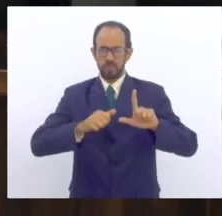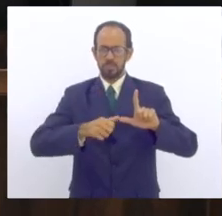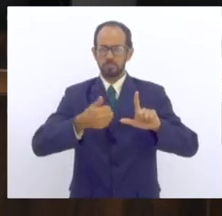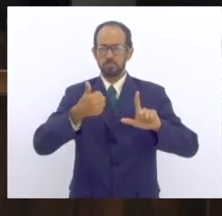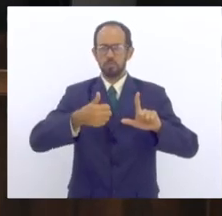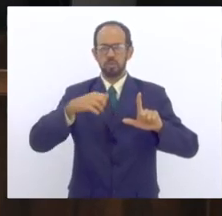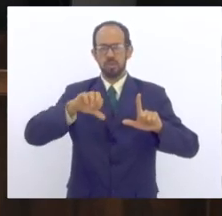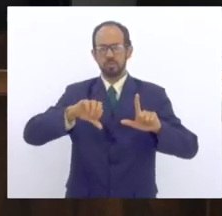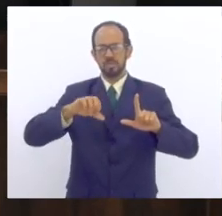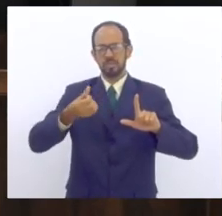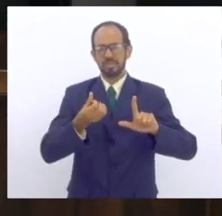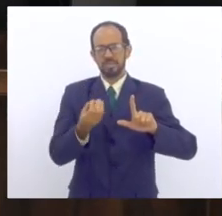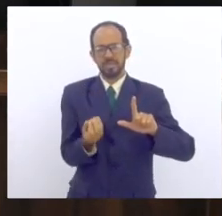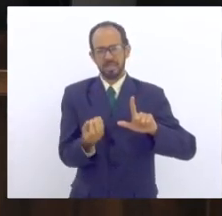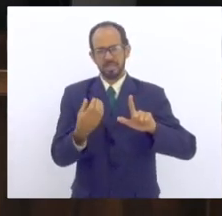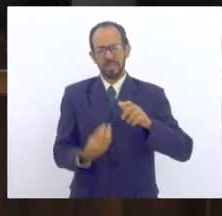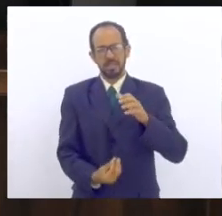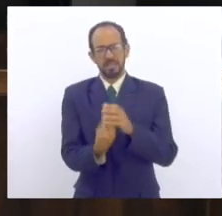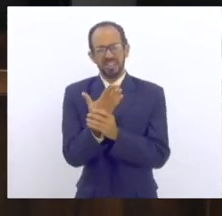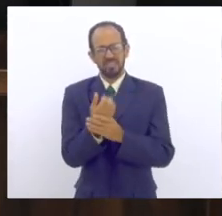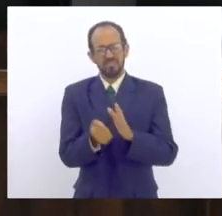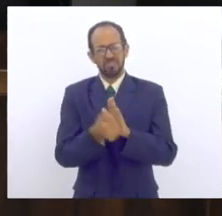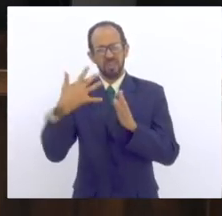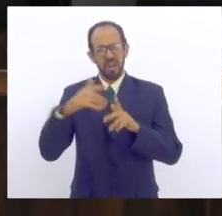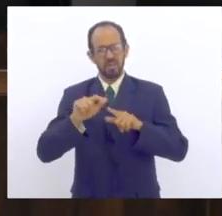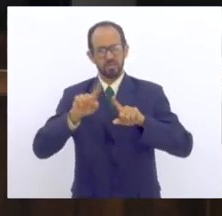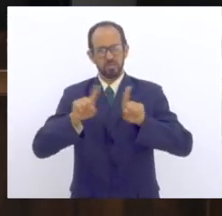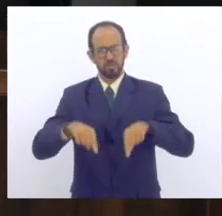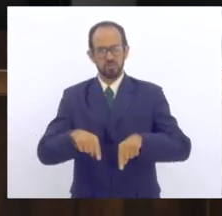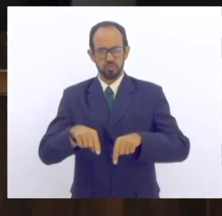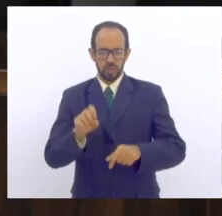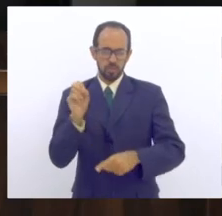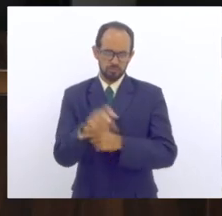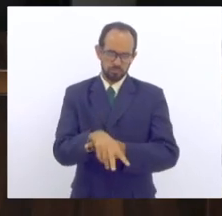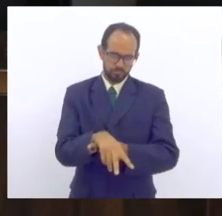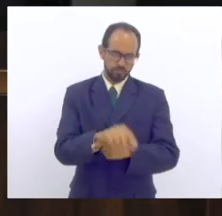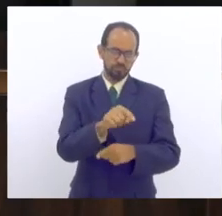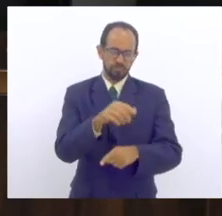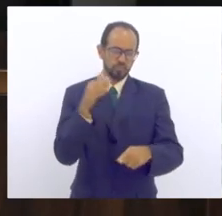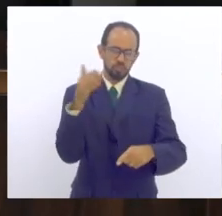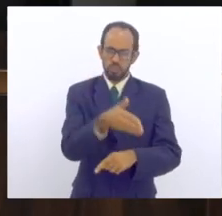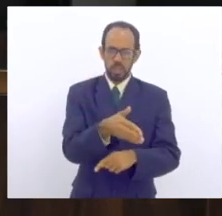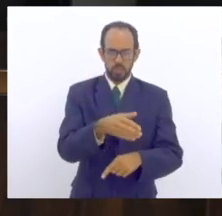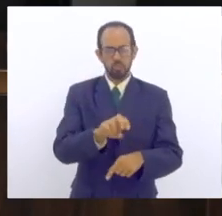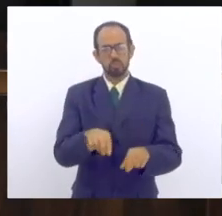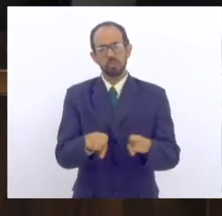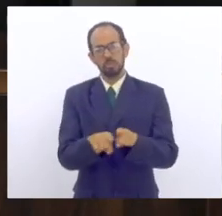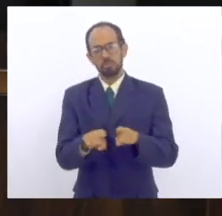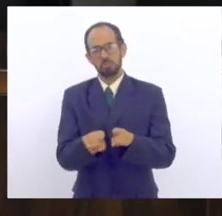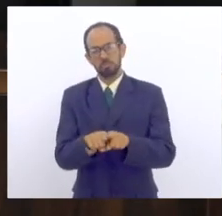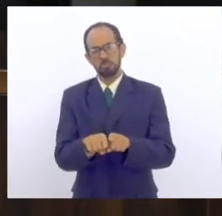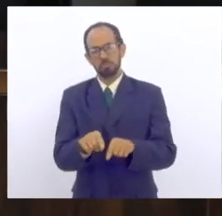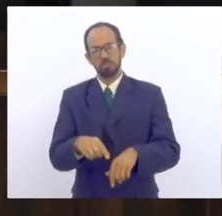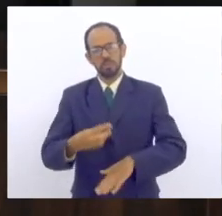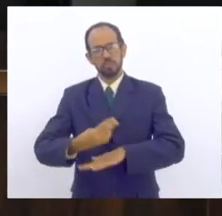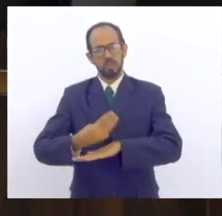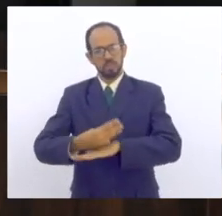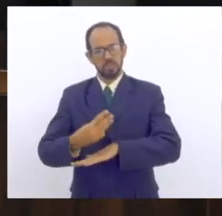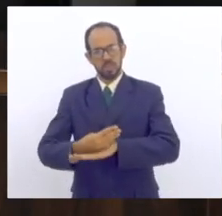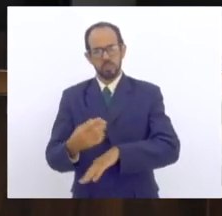gerando centenas de empregos diretos e indiretos Arruda também exerceu a função do diretor do Instituto de